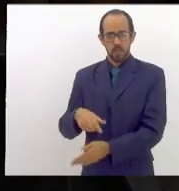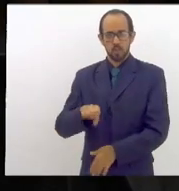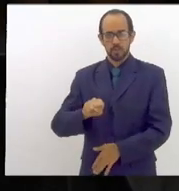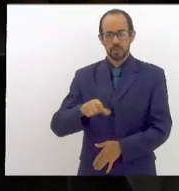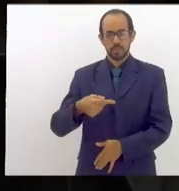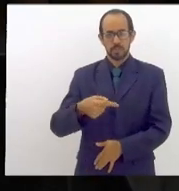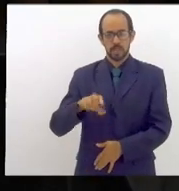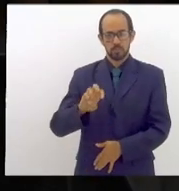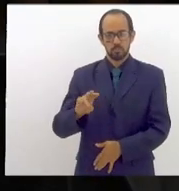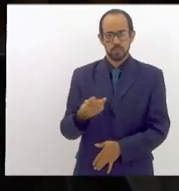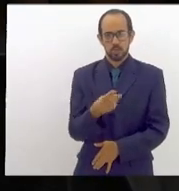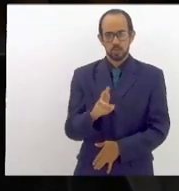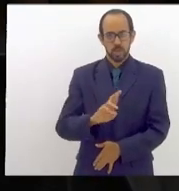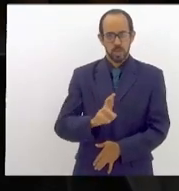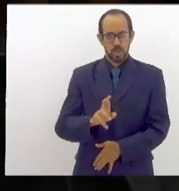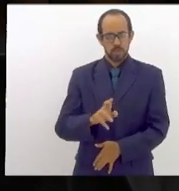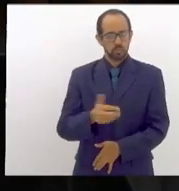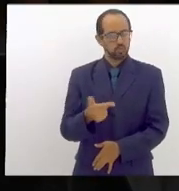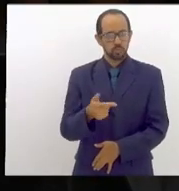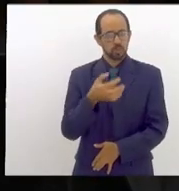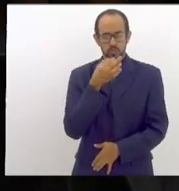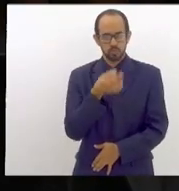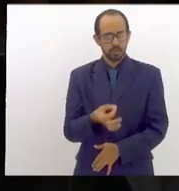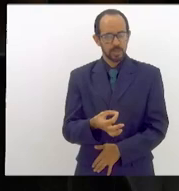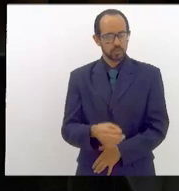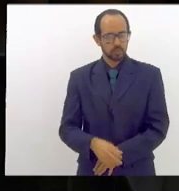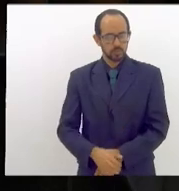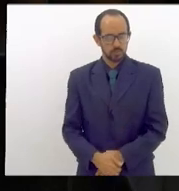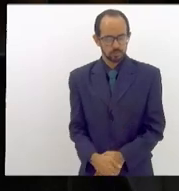de reais sem justificativa